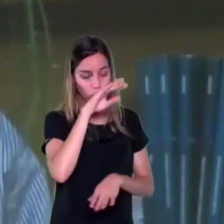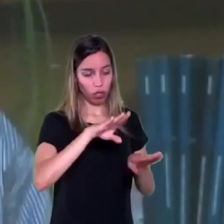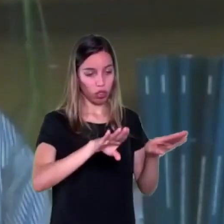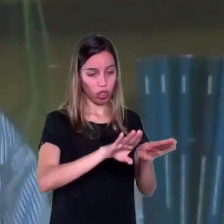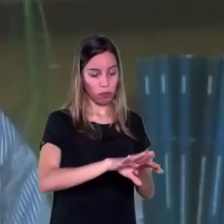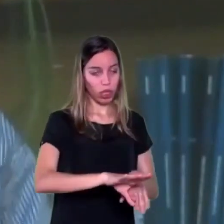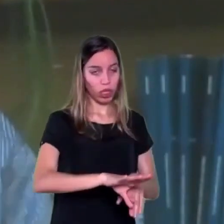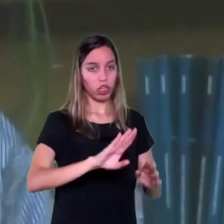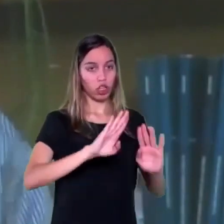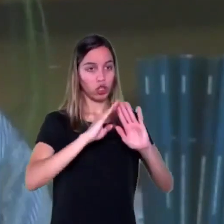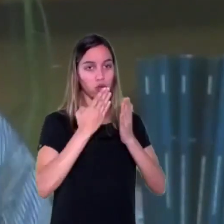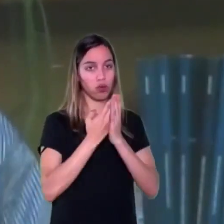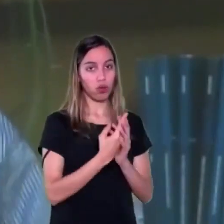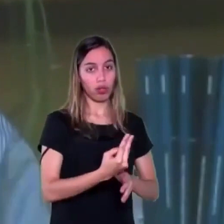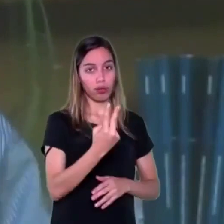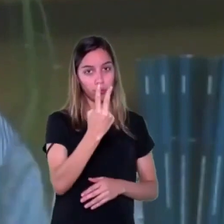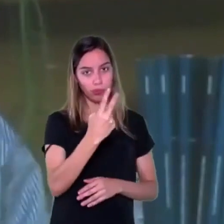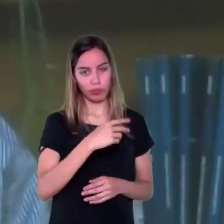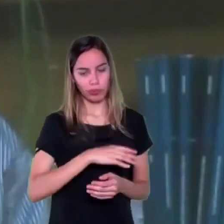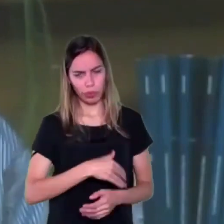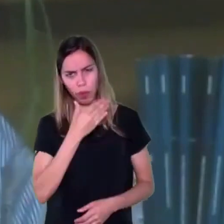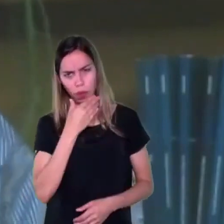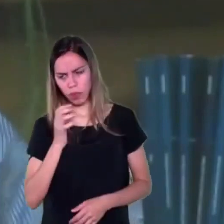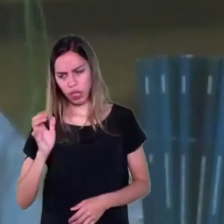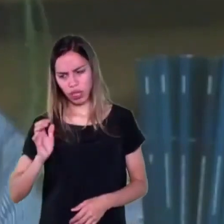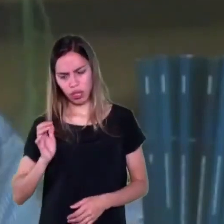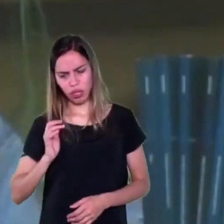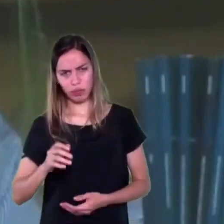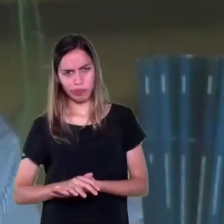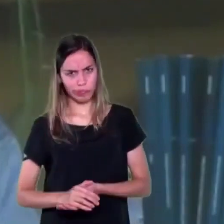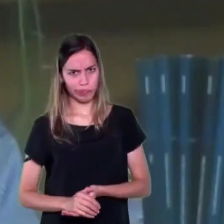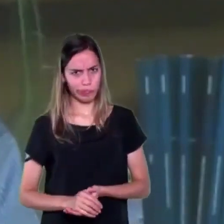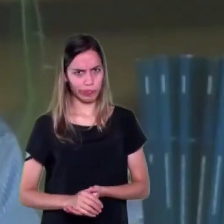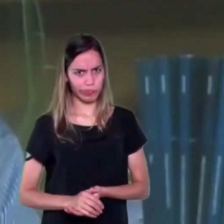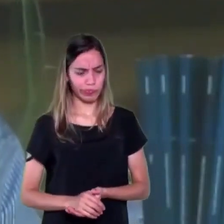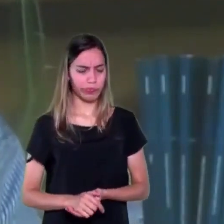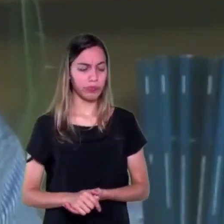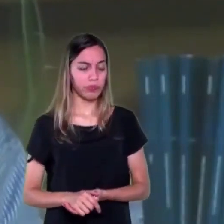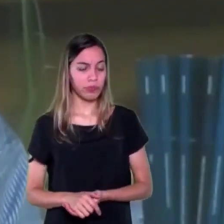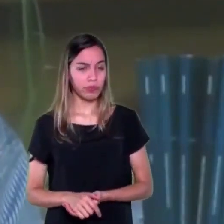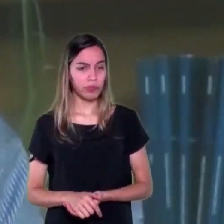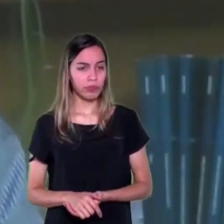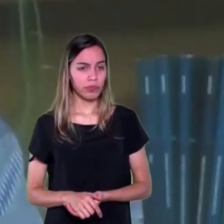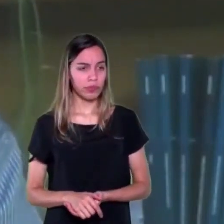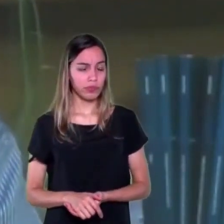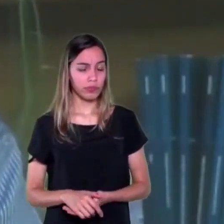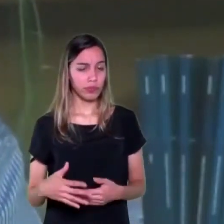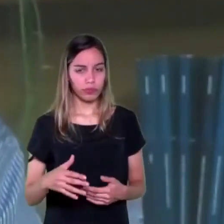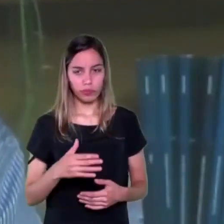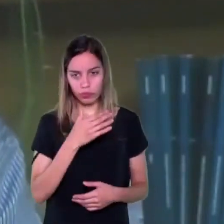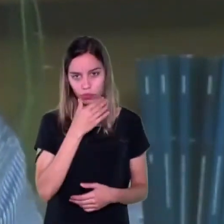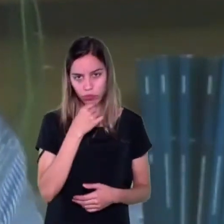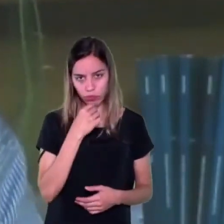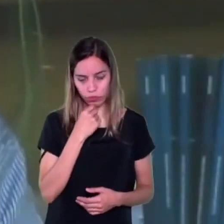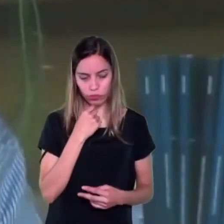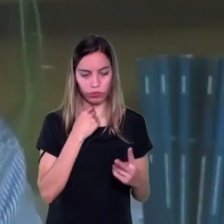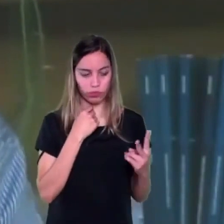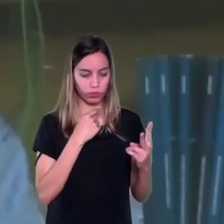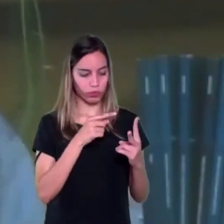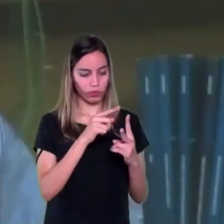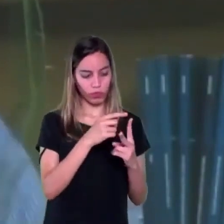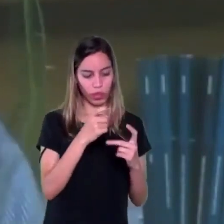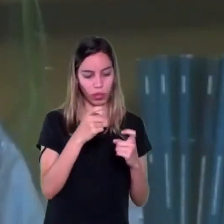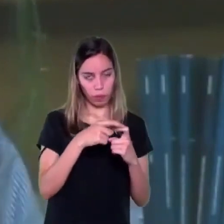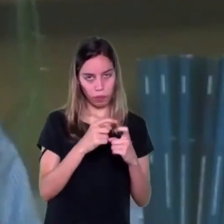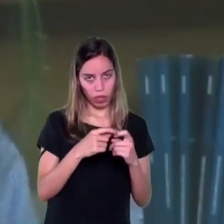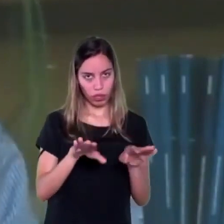Manuel Gonçalves de Souza Moreira, que é o nome, inclusive, do hospital. E ali, então, Dr. Coutinho e Guimarães Rosa clinicavam. E